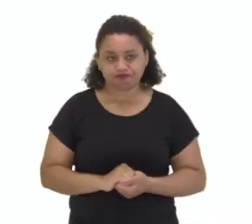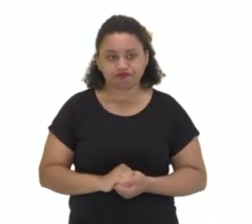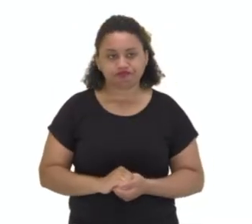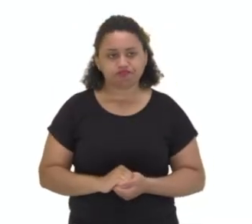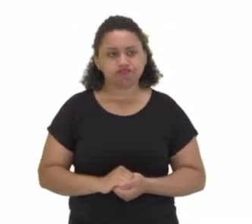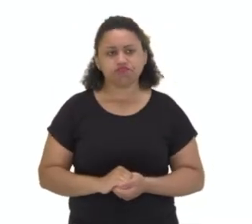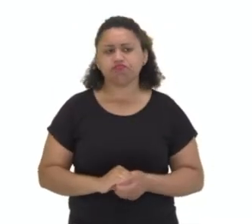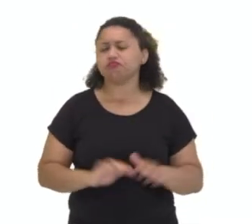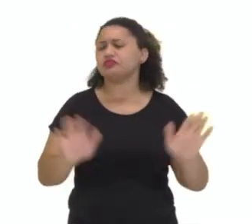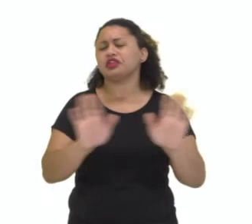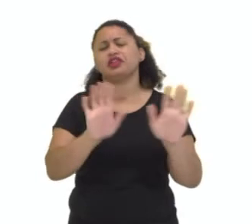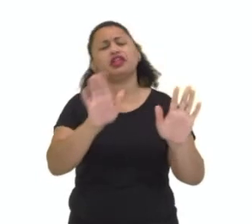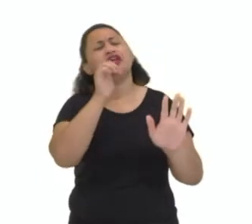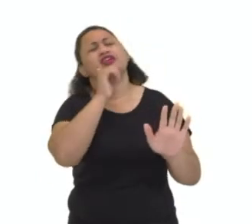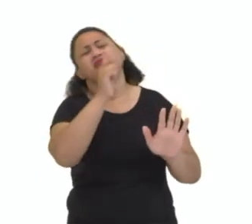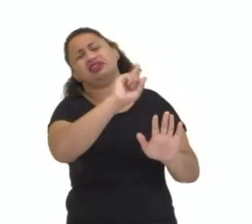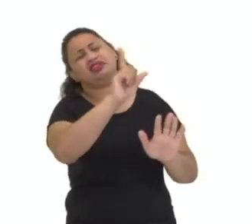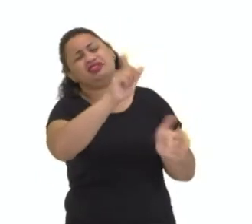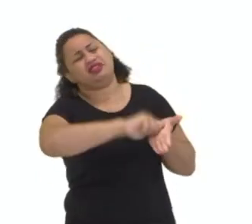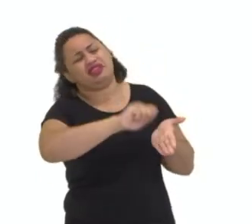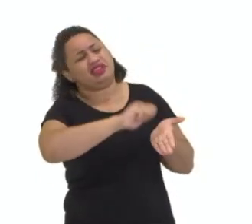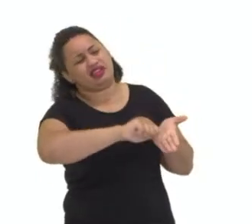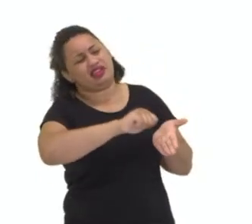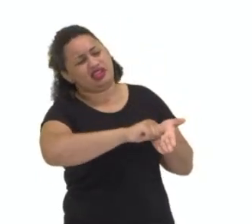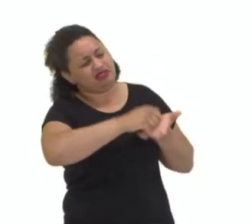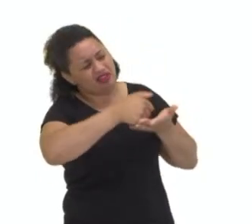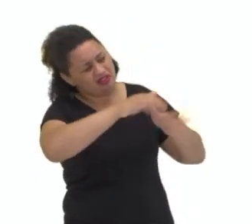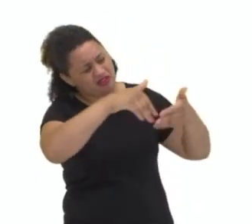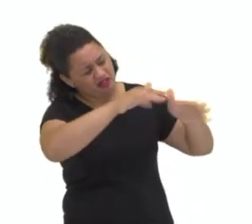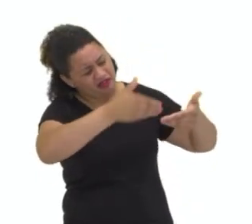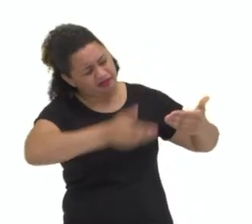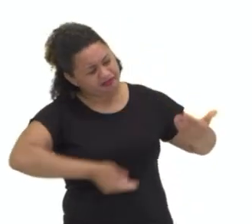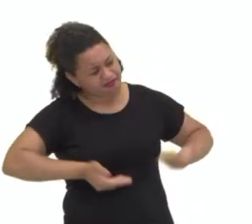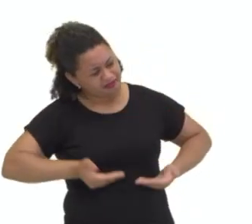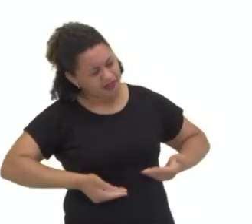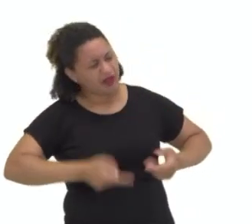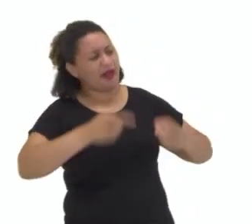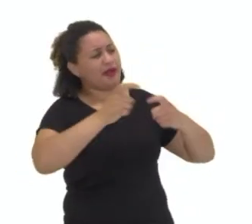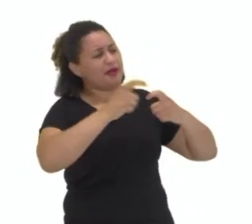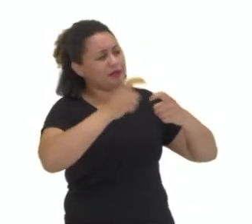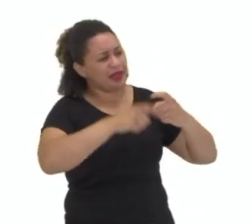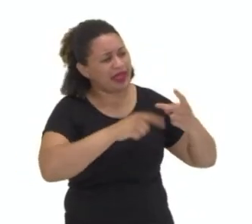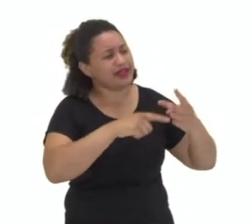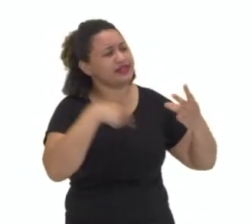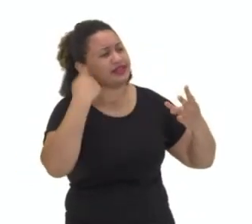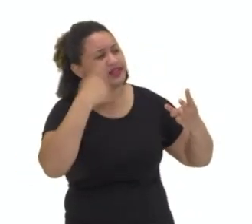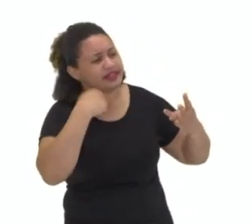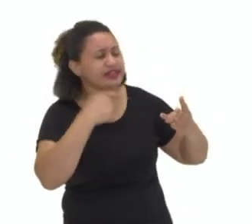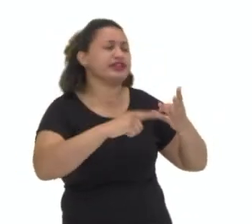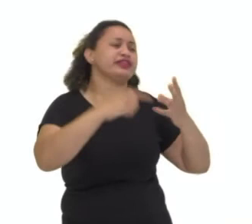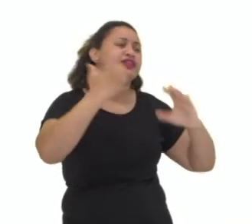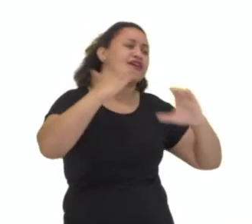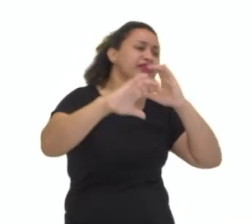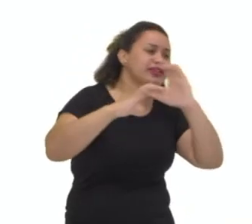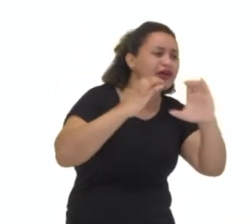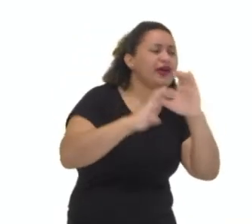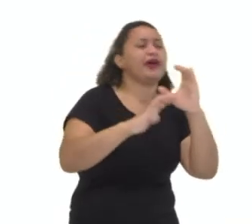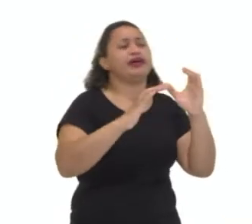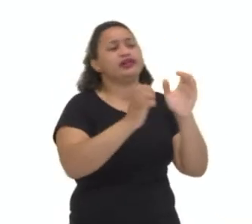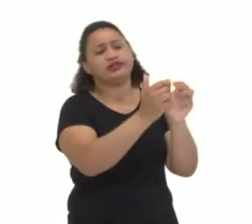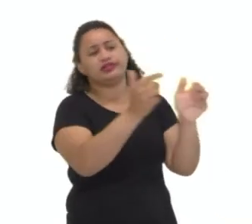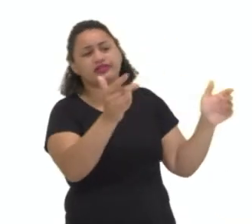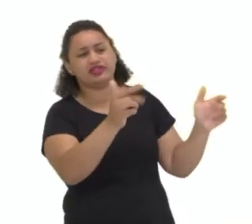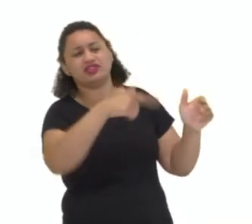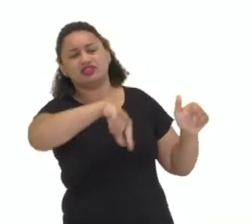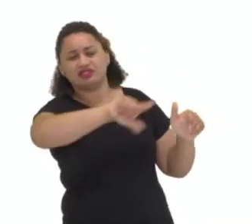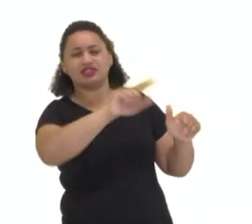Não, meninas, não escrevam. Vão ser funcionárias, médicas, atrizes, cantoras de rádio. Terão assim muito